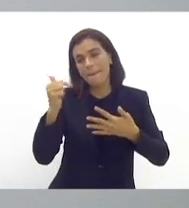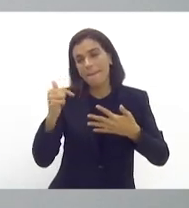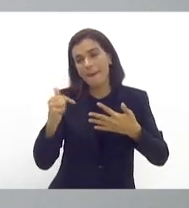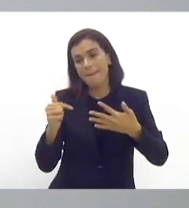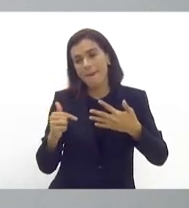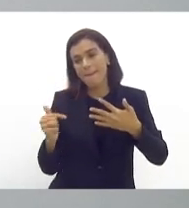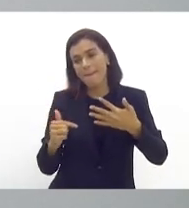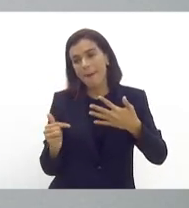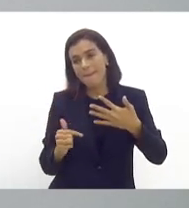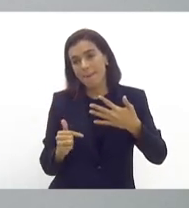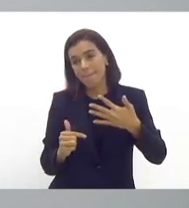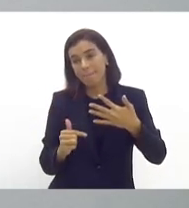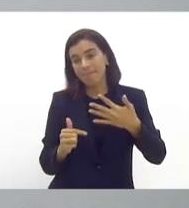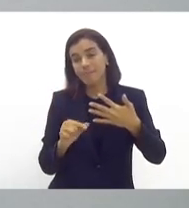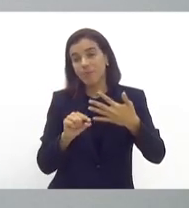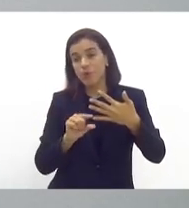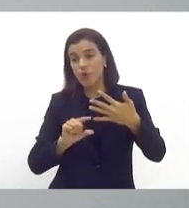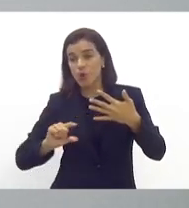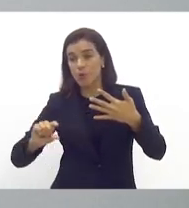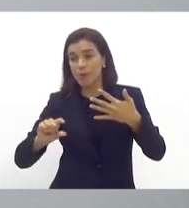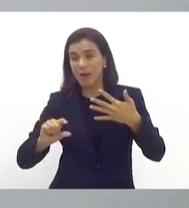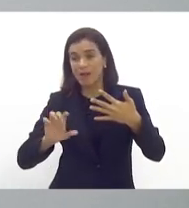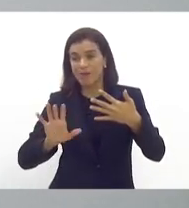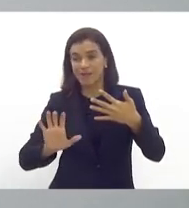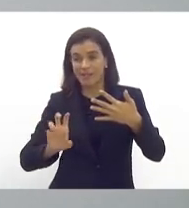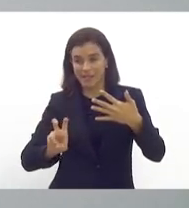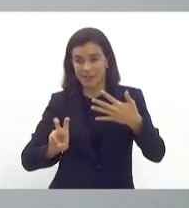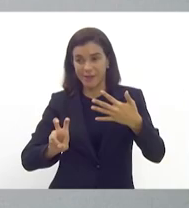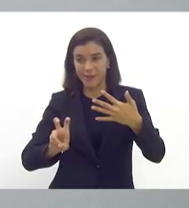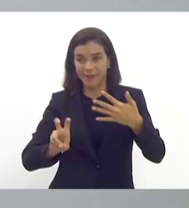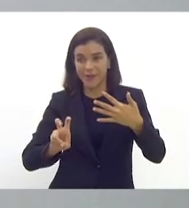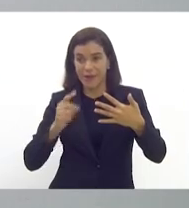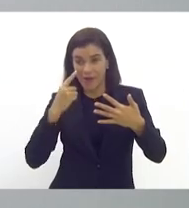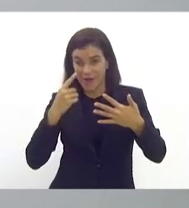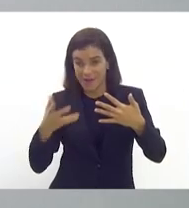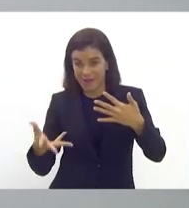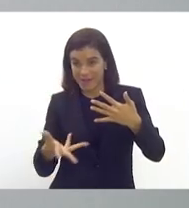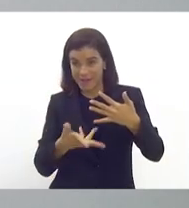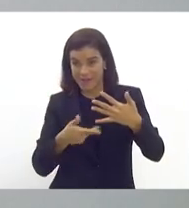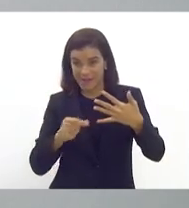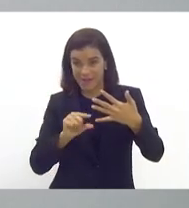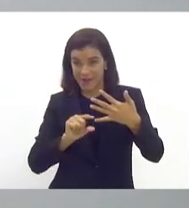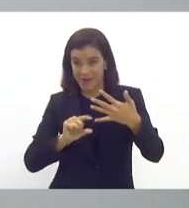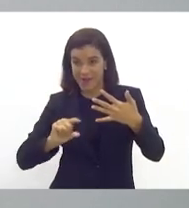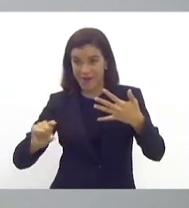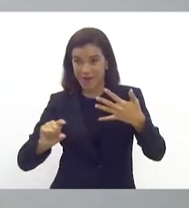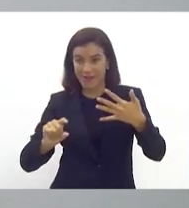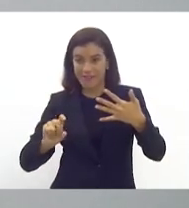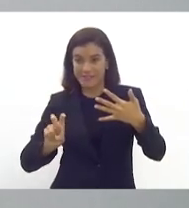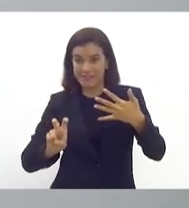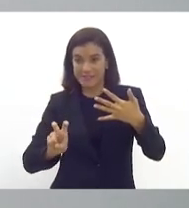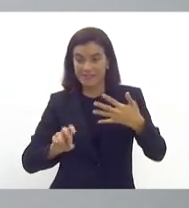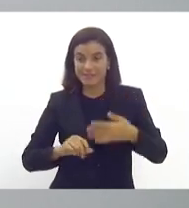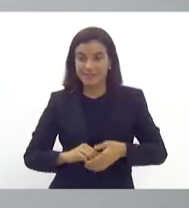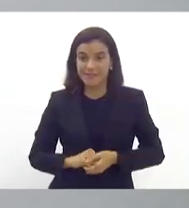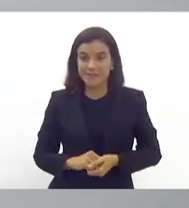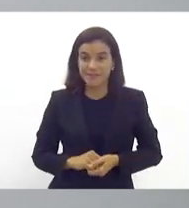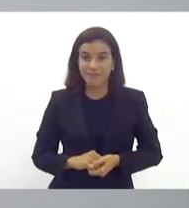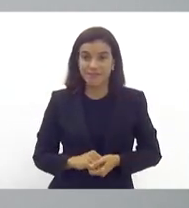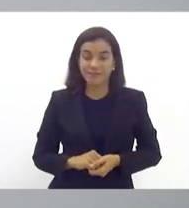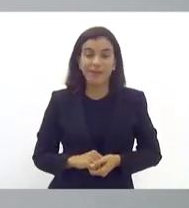aí ele vai lá no no parágrafo 5to Olha que beleza esse esse parágrafo Doutora